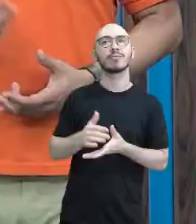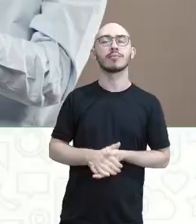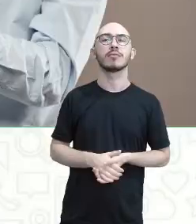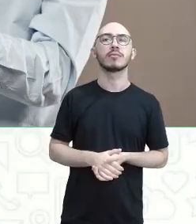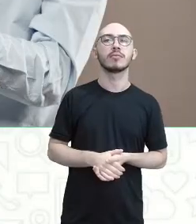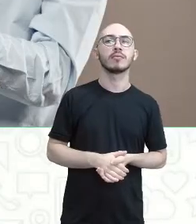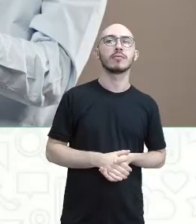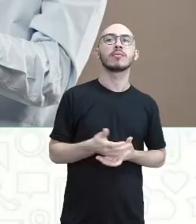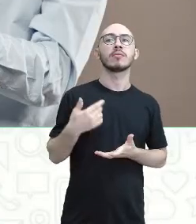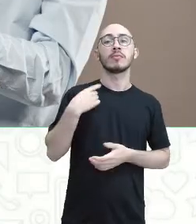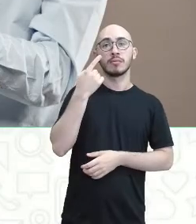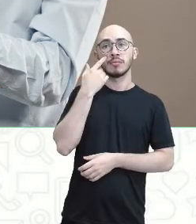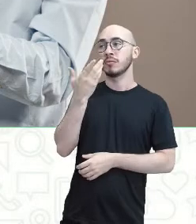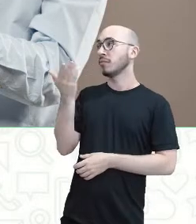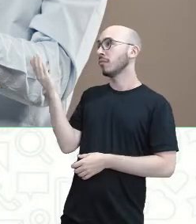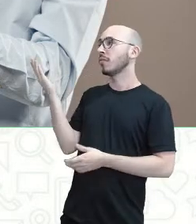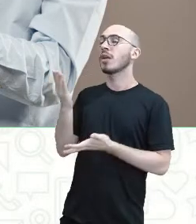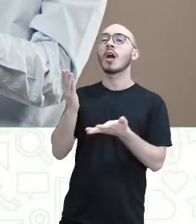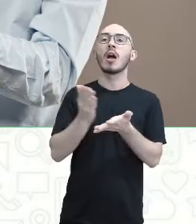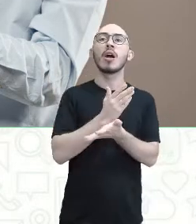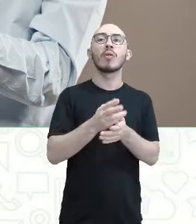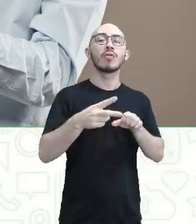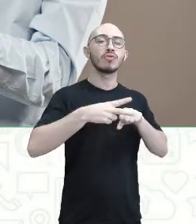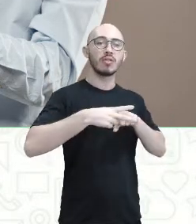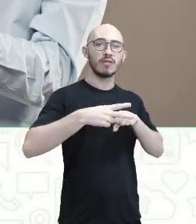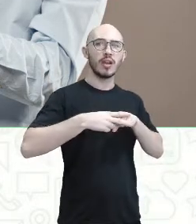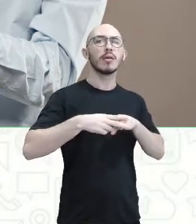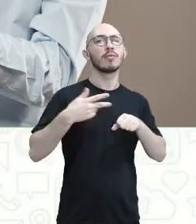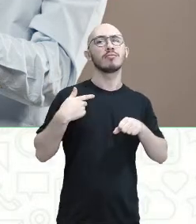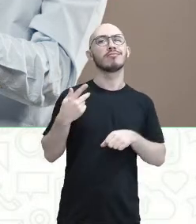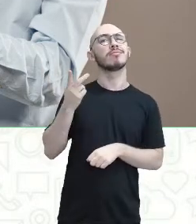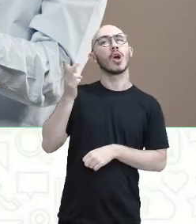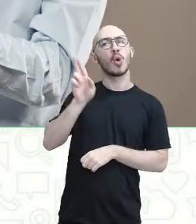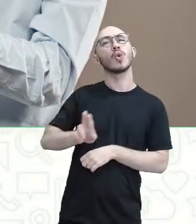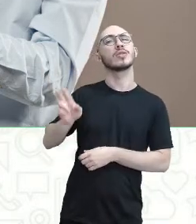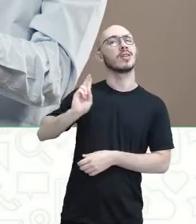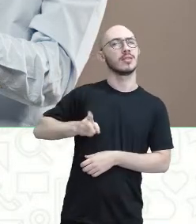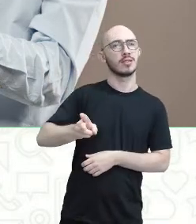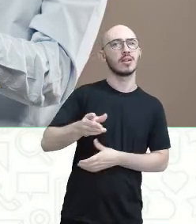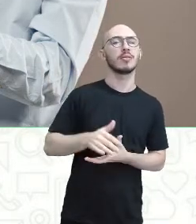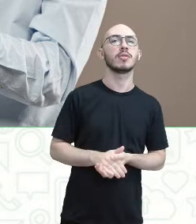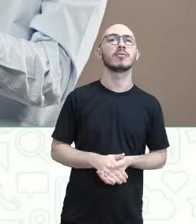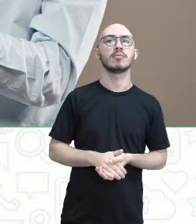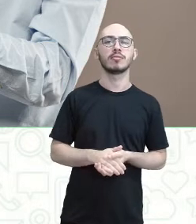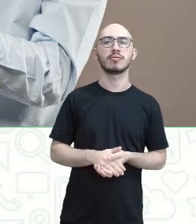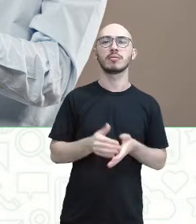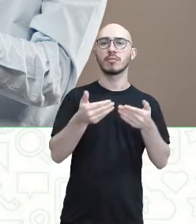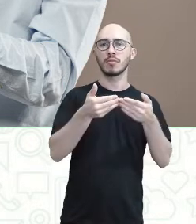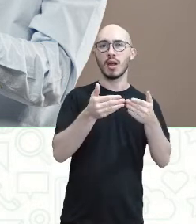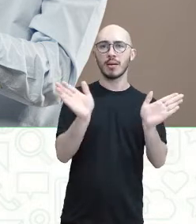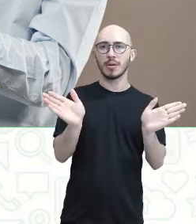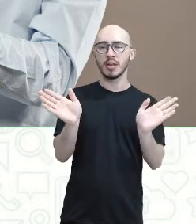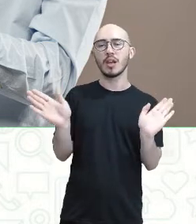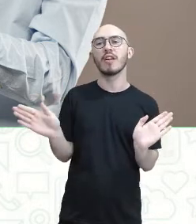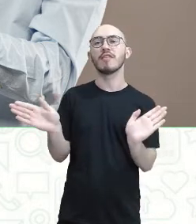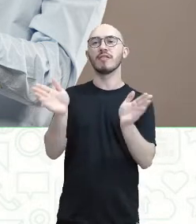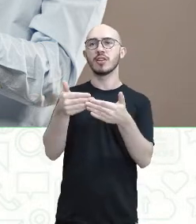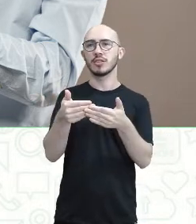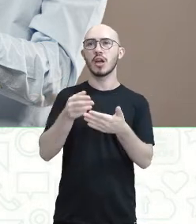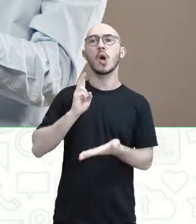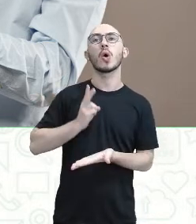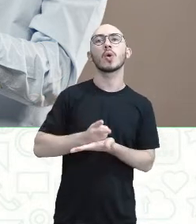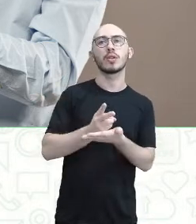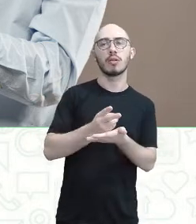Então, estamos vendo aí alguns verbos de alta frequência, tá? O verbo abrir, fechar, pisar, manter,